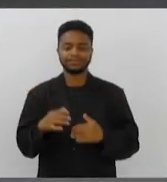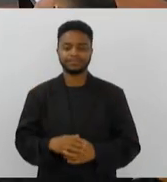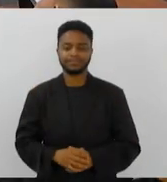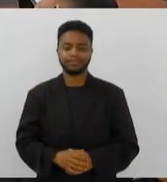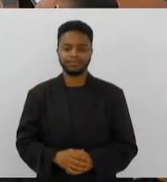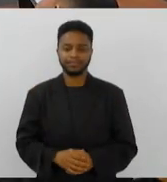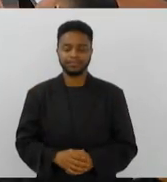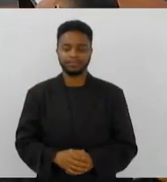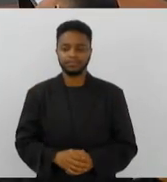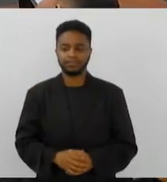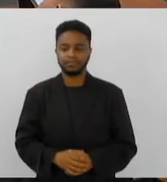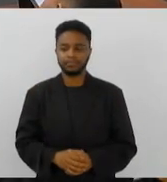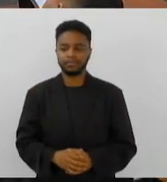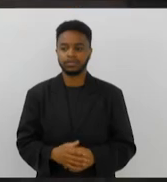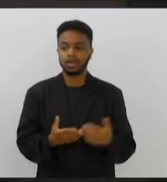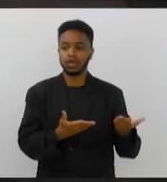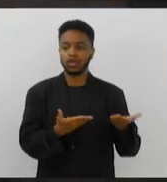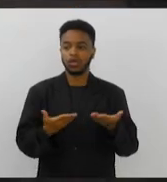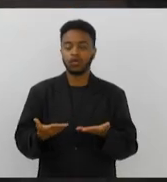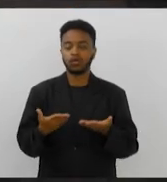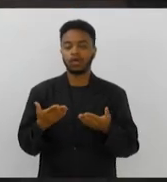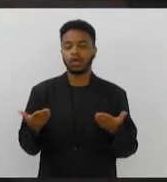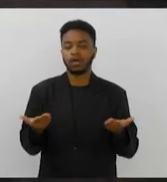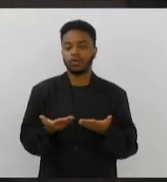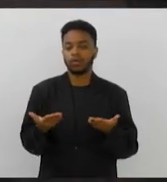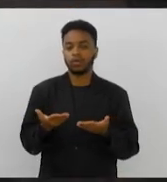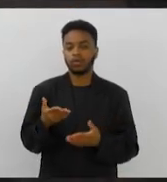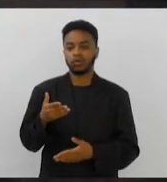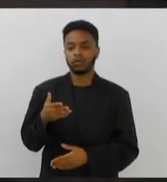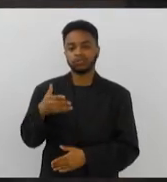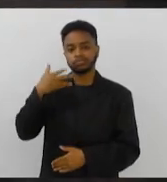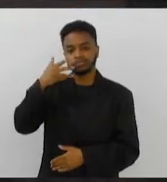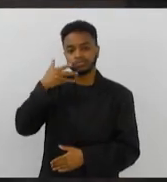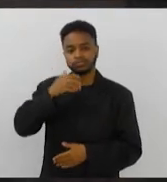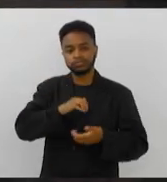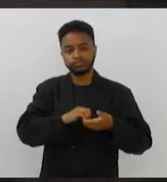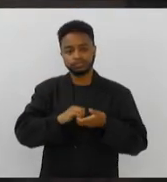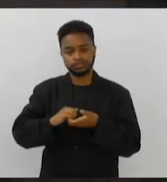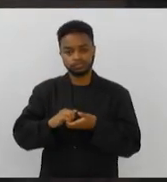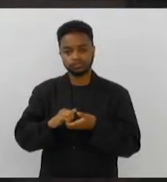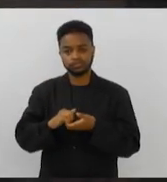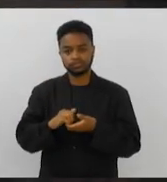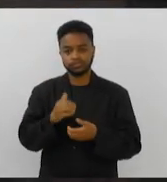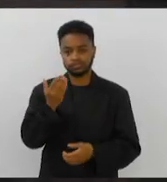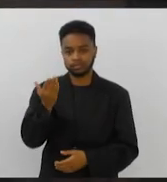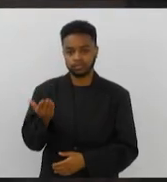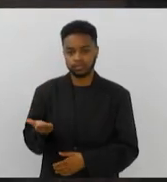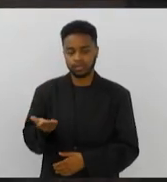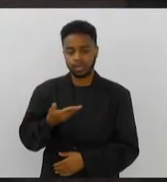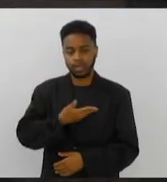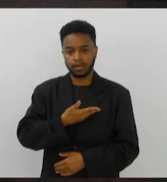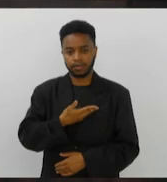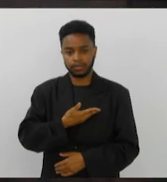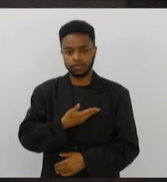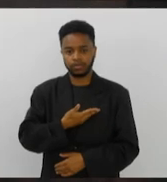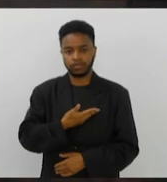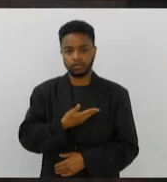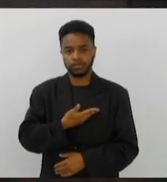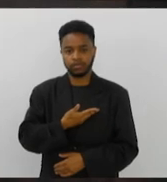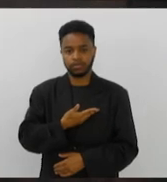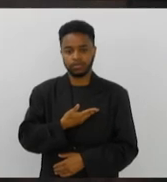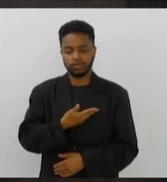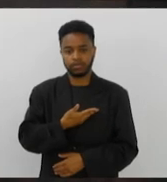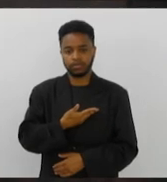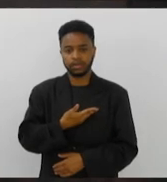cara gostaria de convidar para uma uma saudação querido amigo um dos